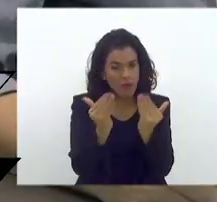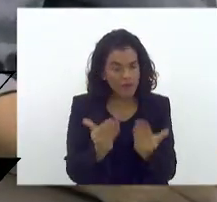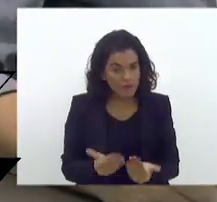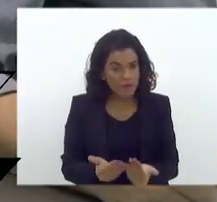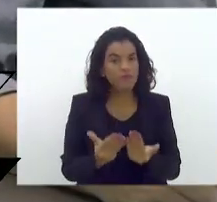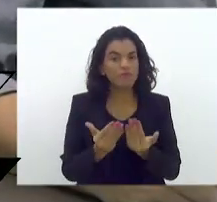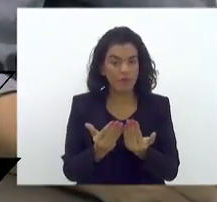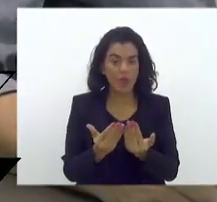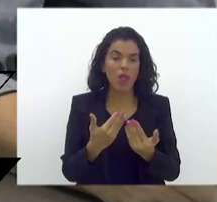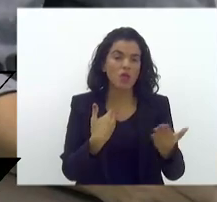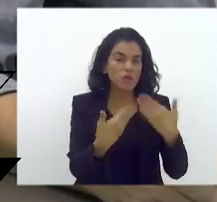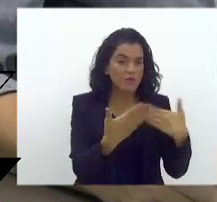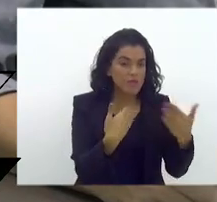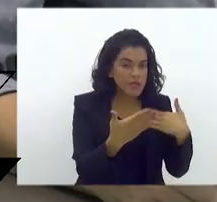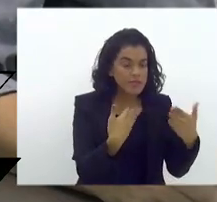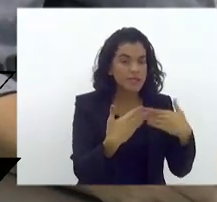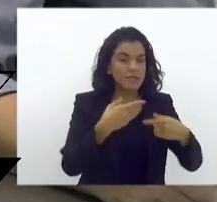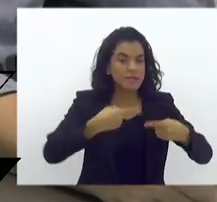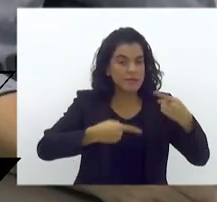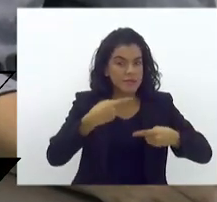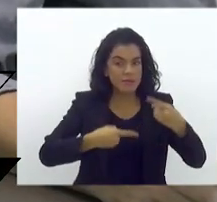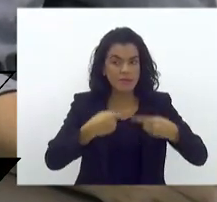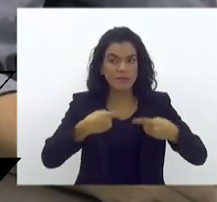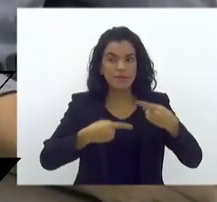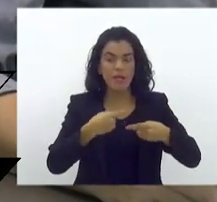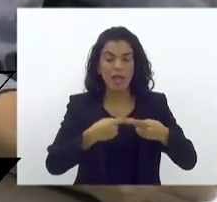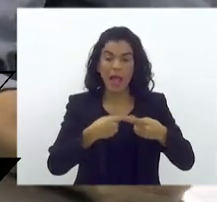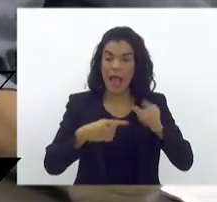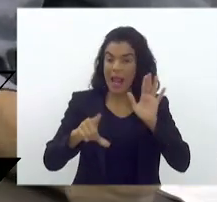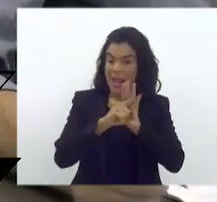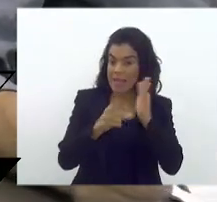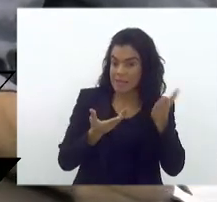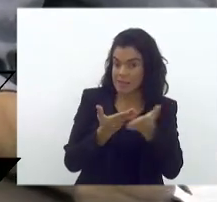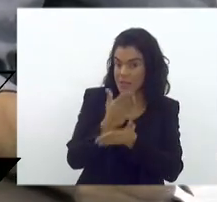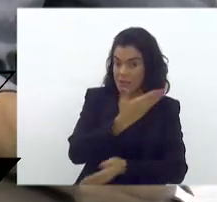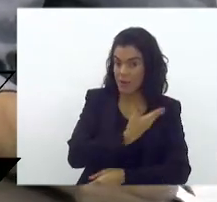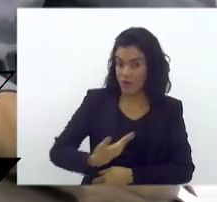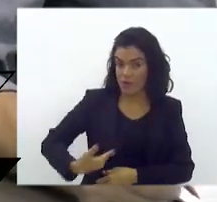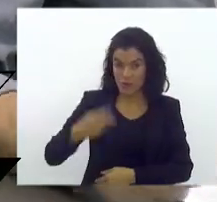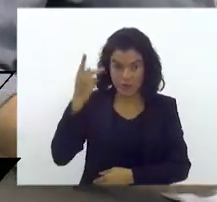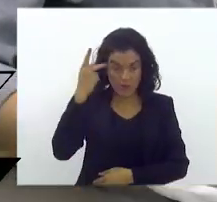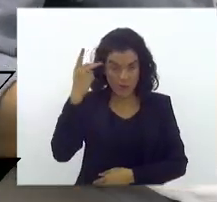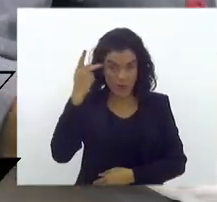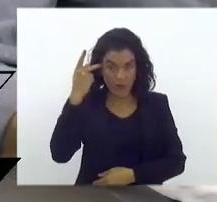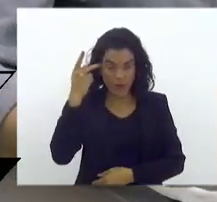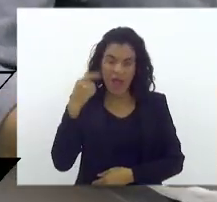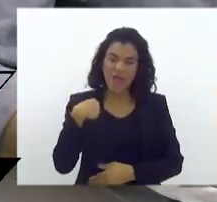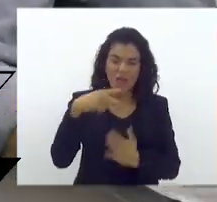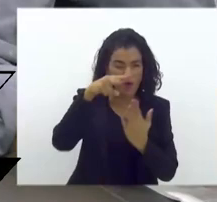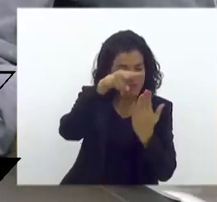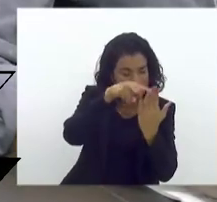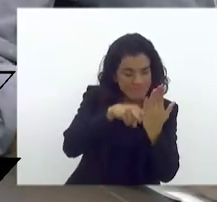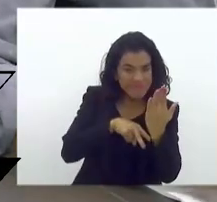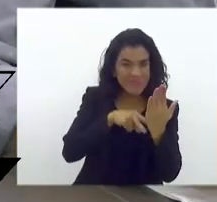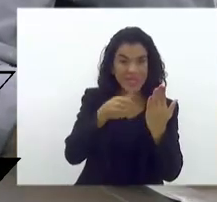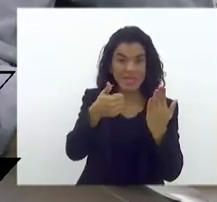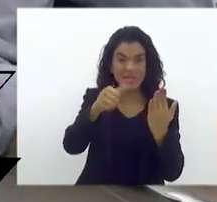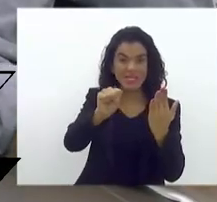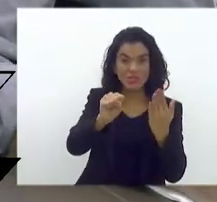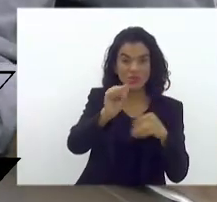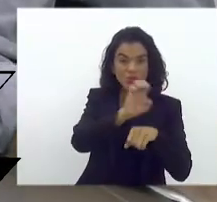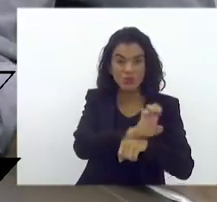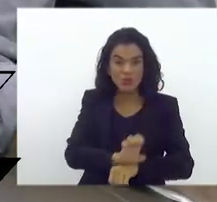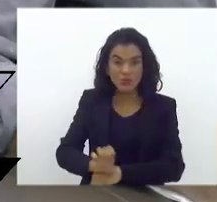citando em debate a lei sancionada pelo governador de São Paulo, mas depois eu verifiquei que 18